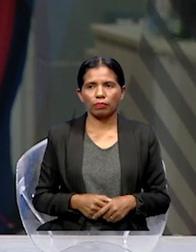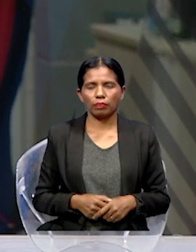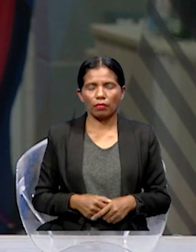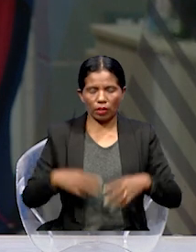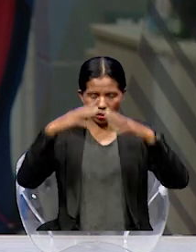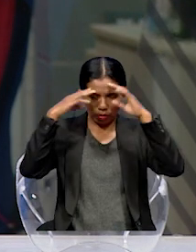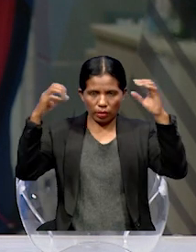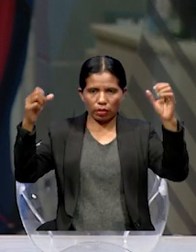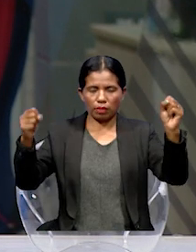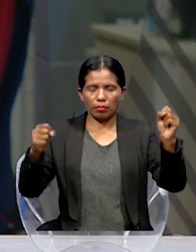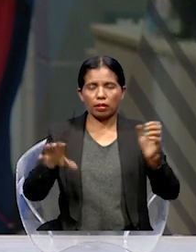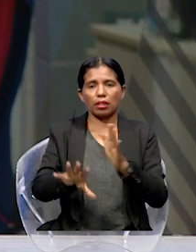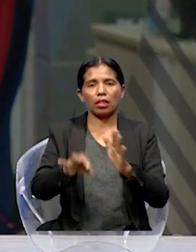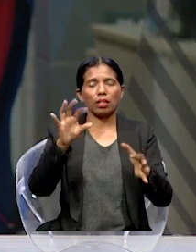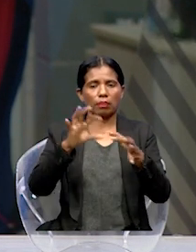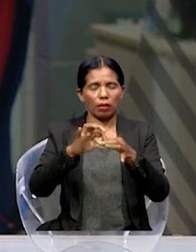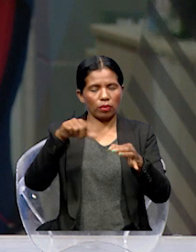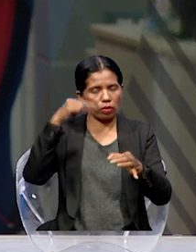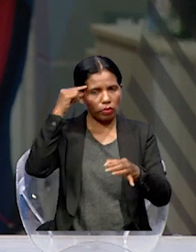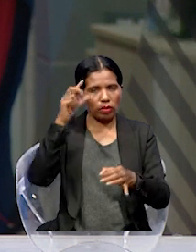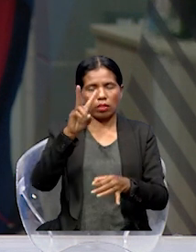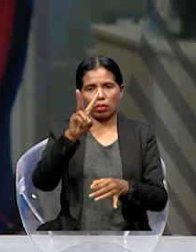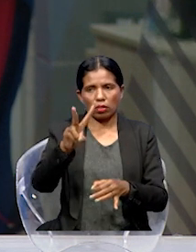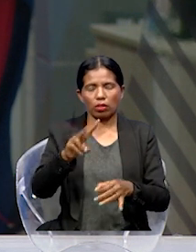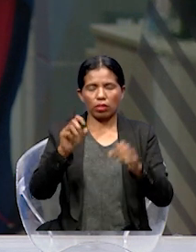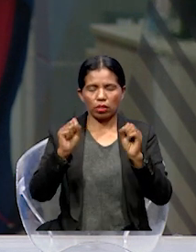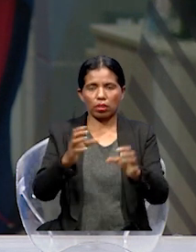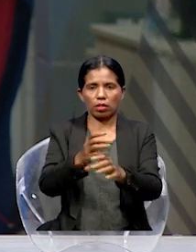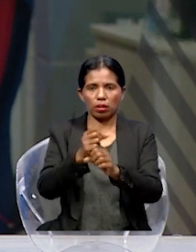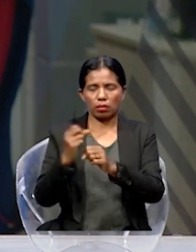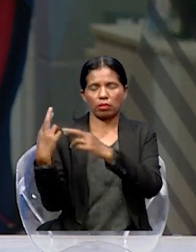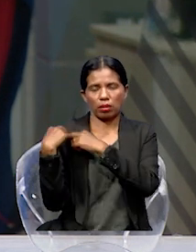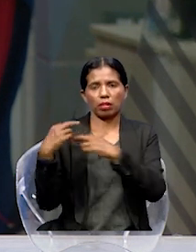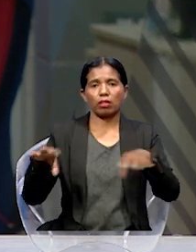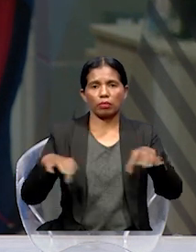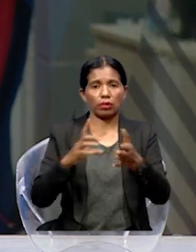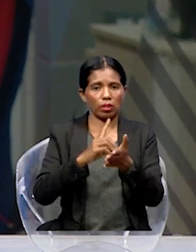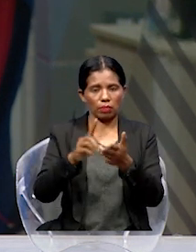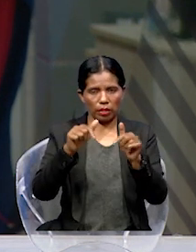Presidente da República nomeia membro do governo na Ingrua, no sexto posto e a semana né.